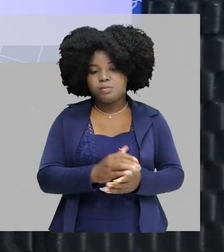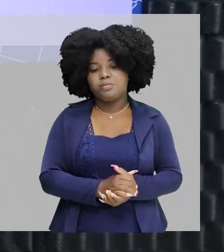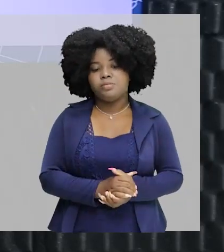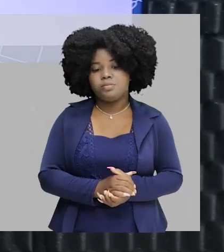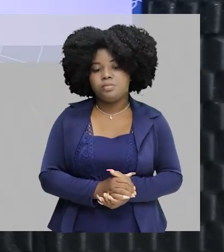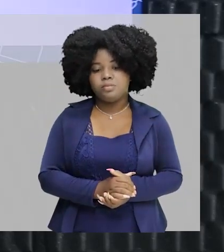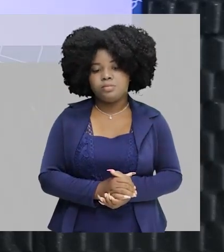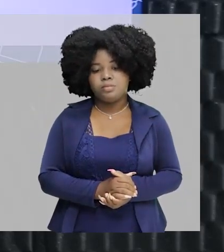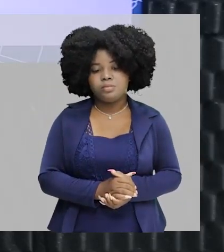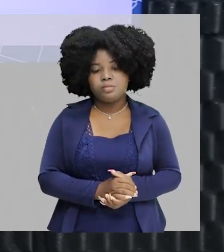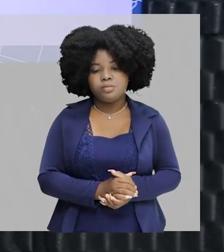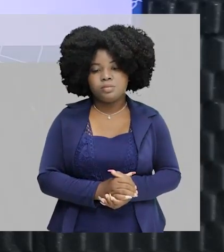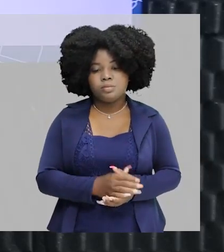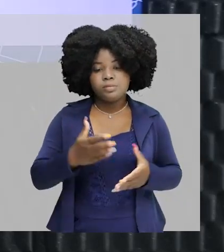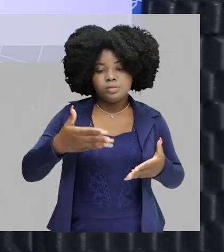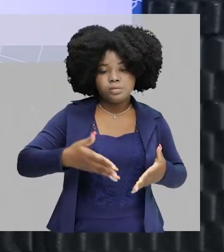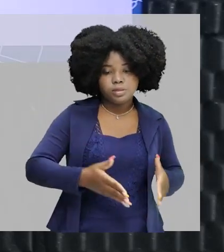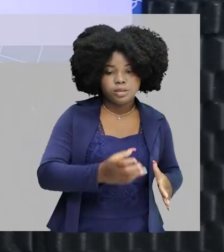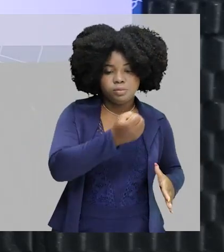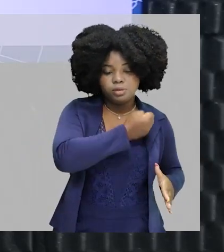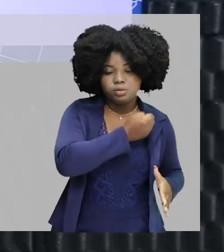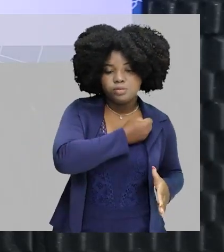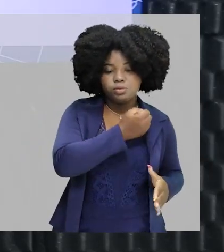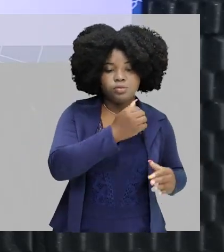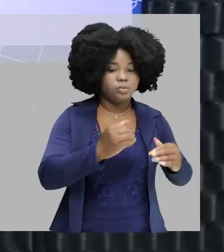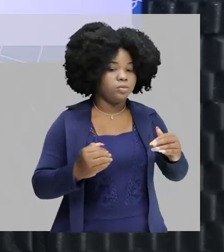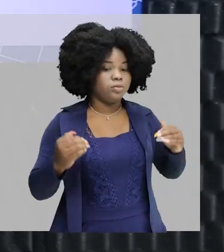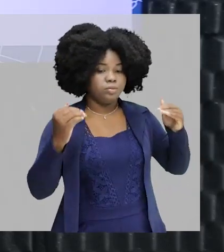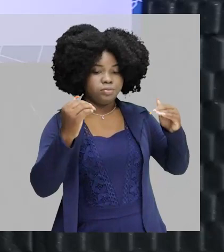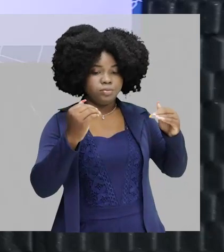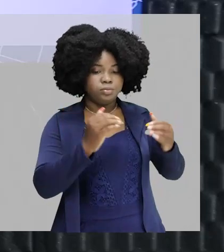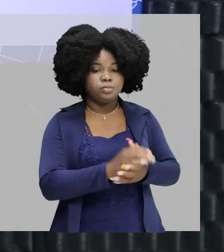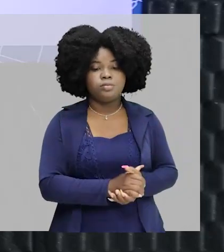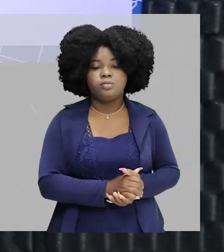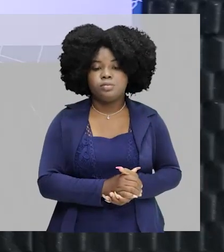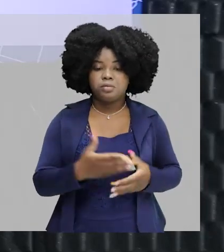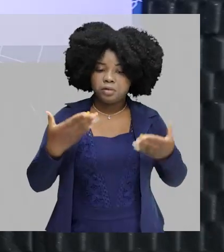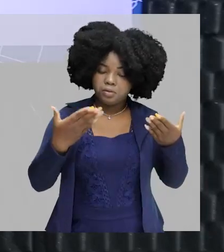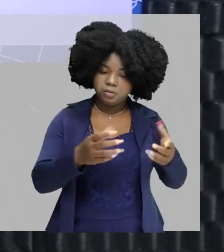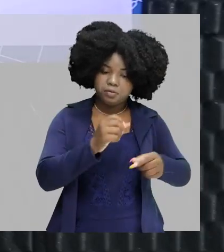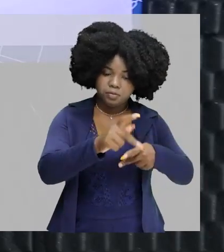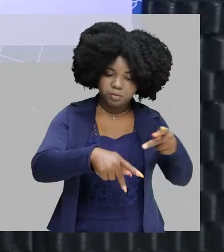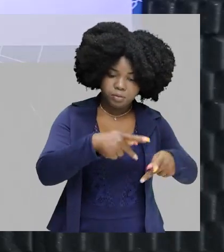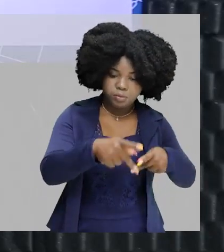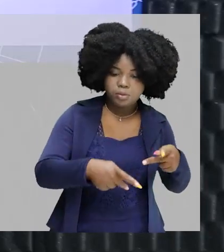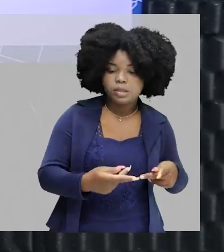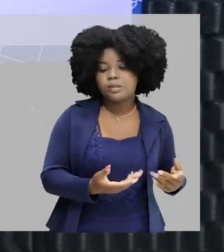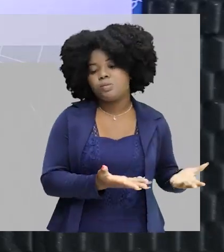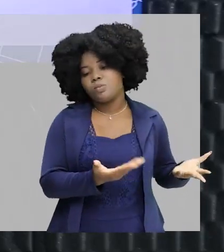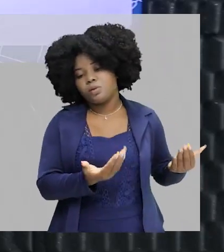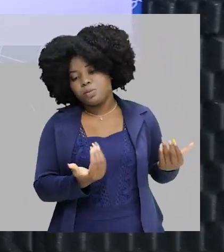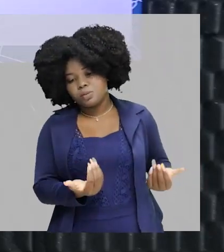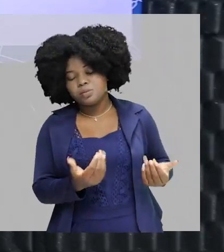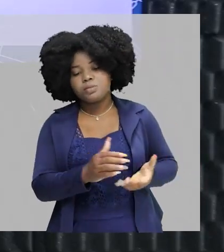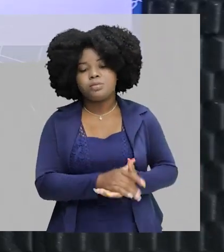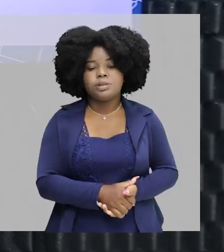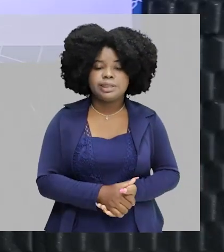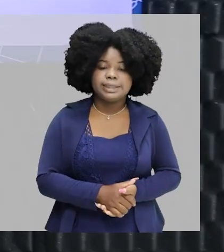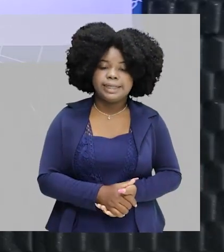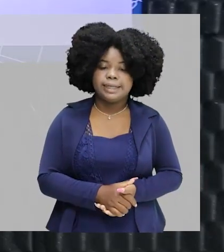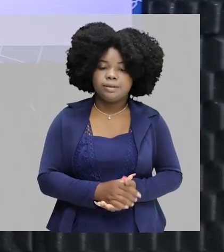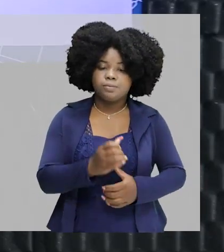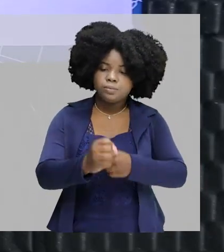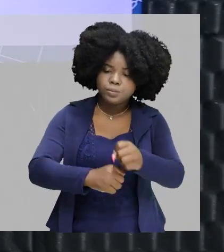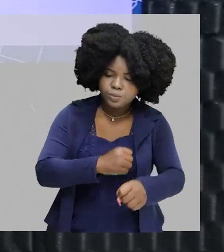taxa de natalidade, maior contingente populacional concentrado na população jovem, né? E com o passar